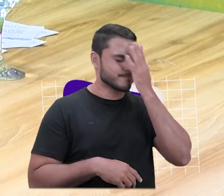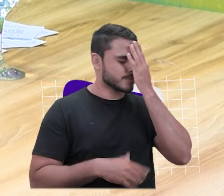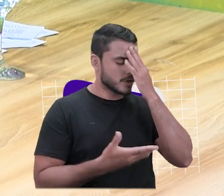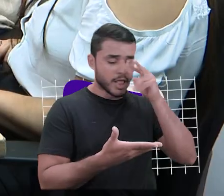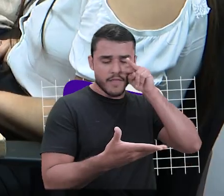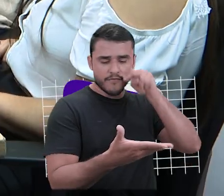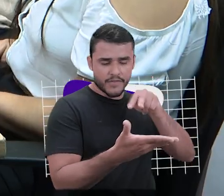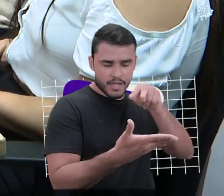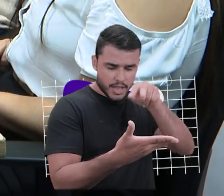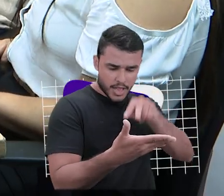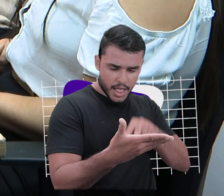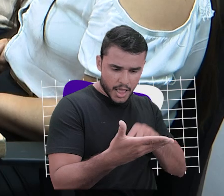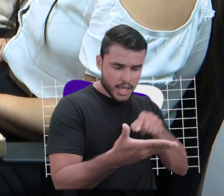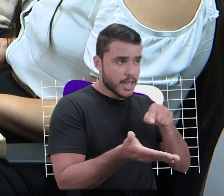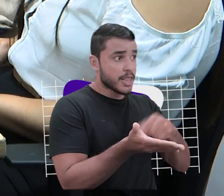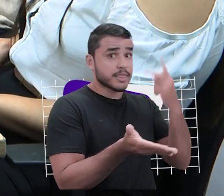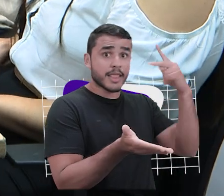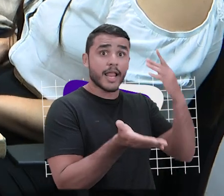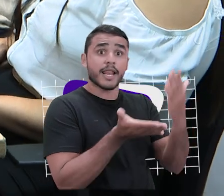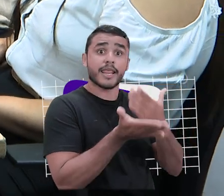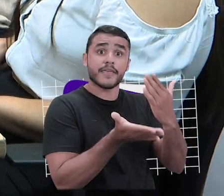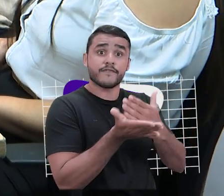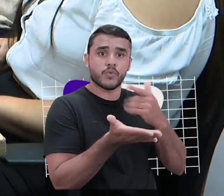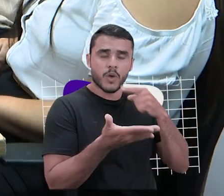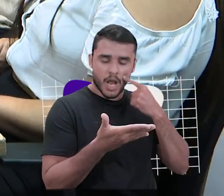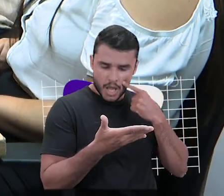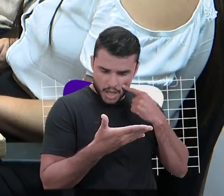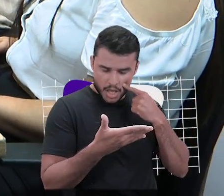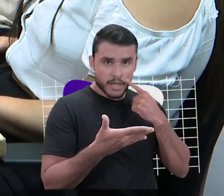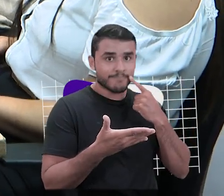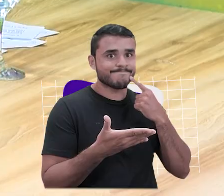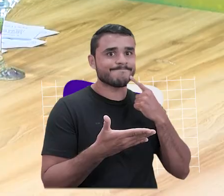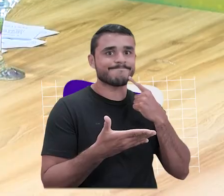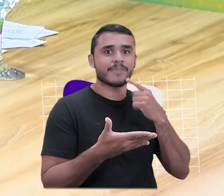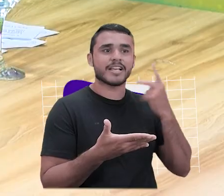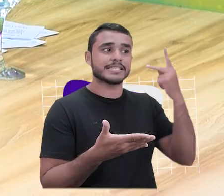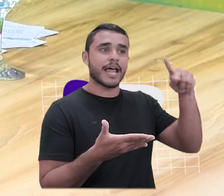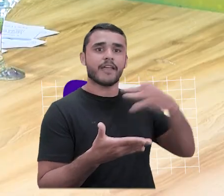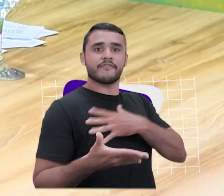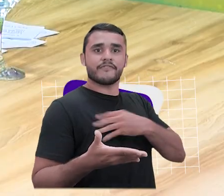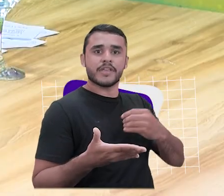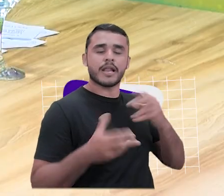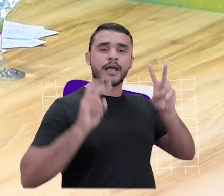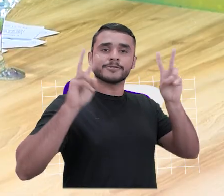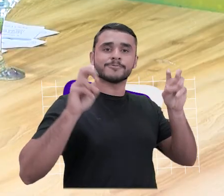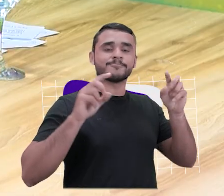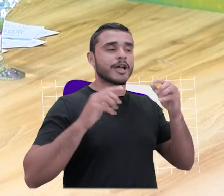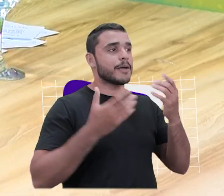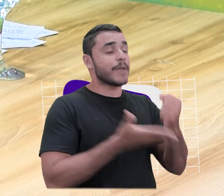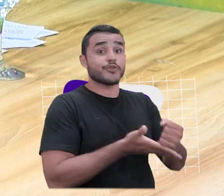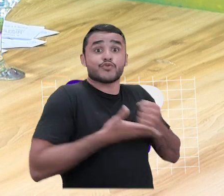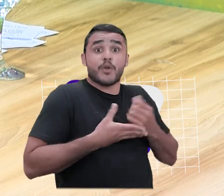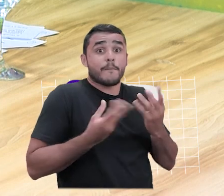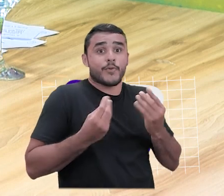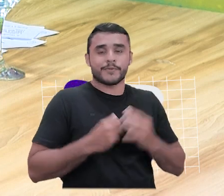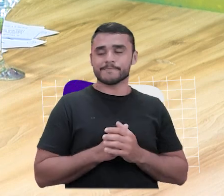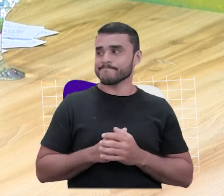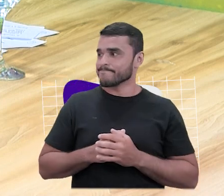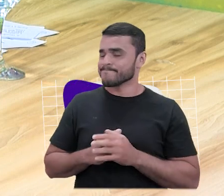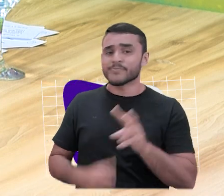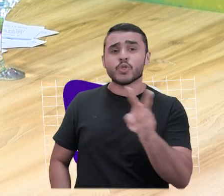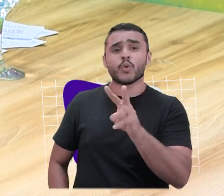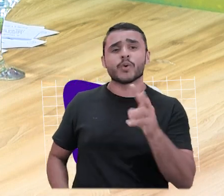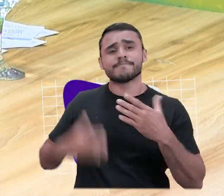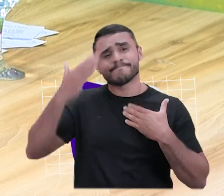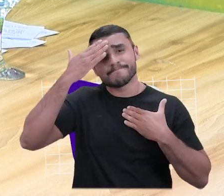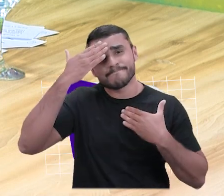disse... Sim, é verdade. Ela realmente é sobre isso. Gente, queria agradecer, Sávio, Lani, meus amigos